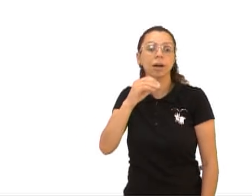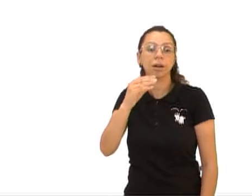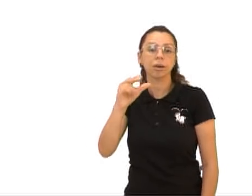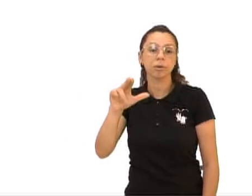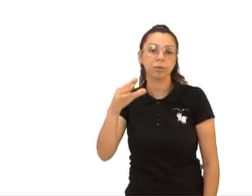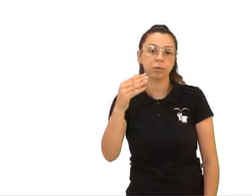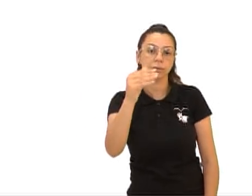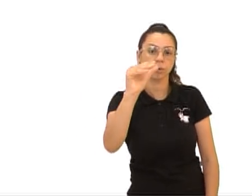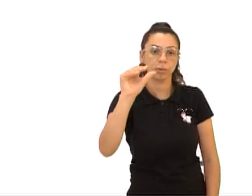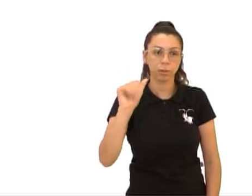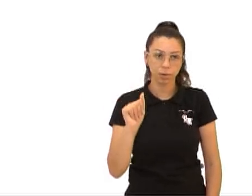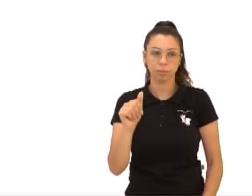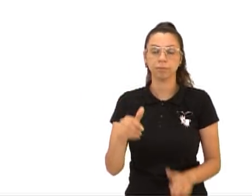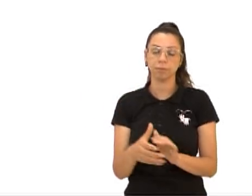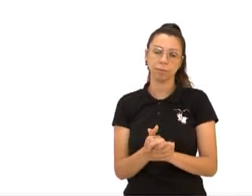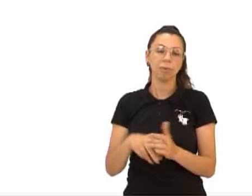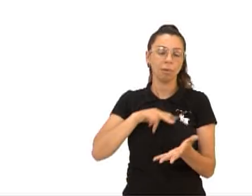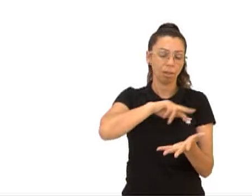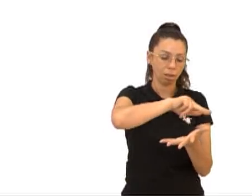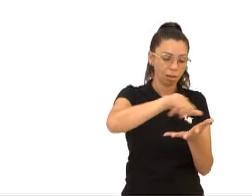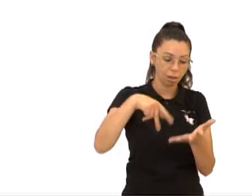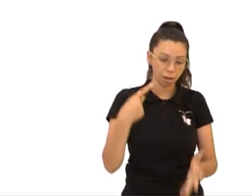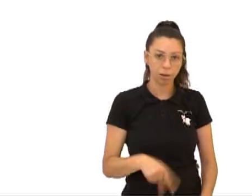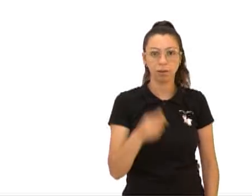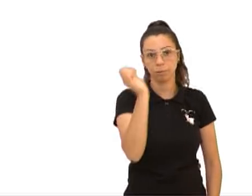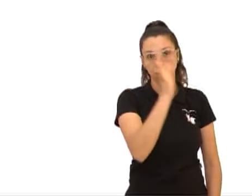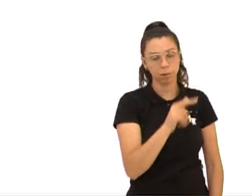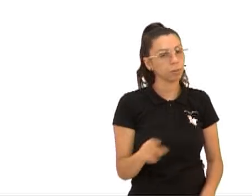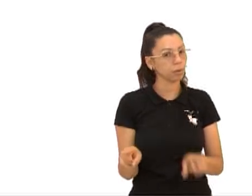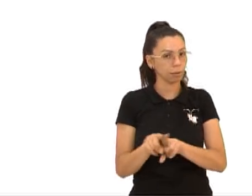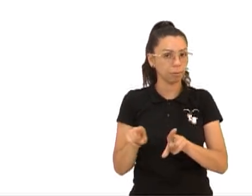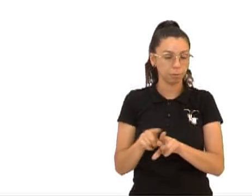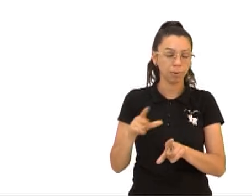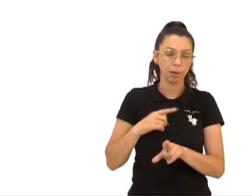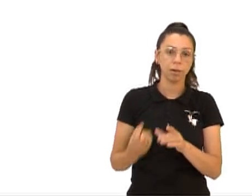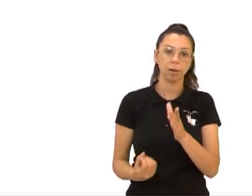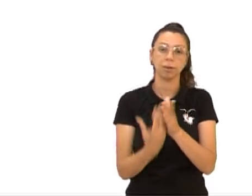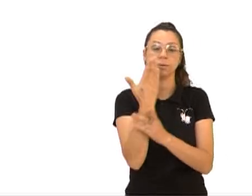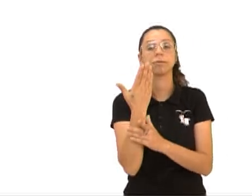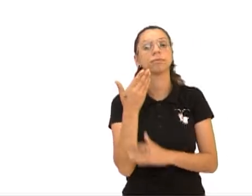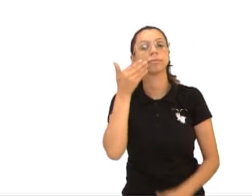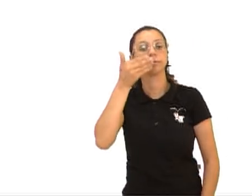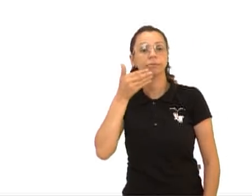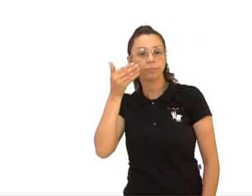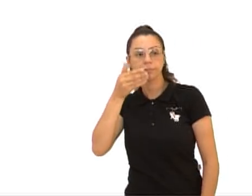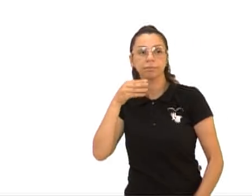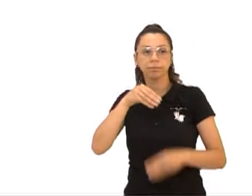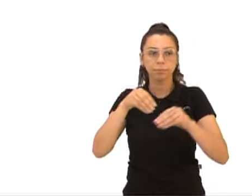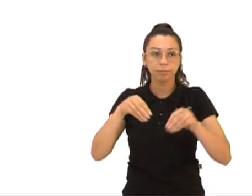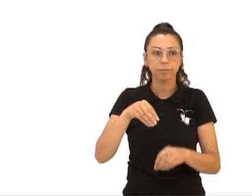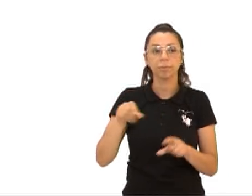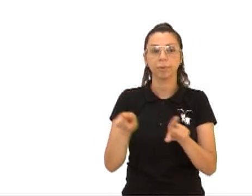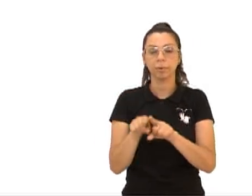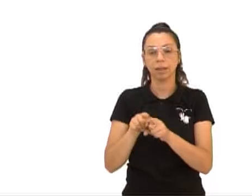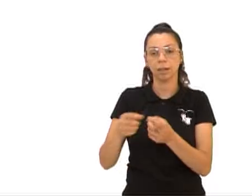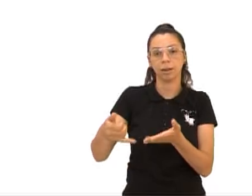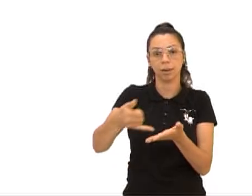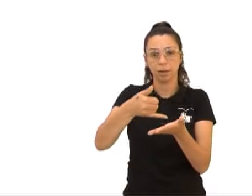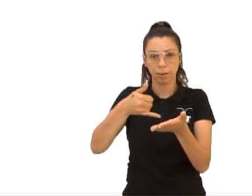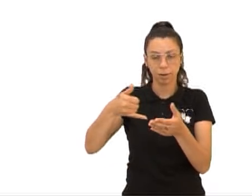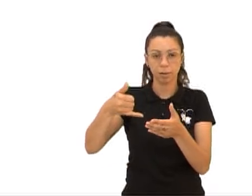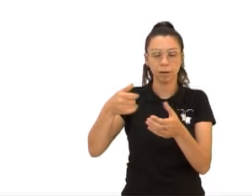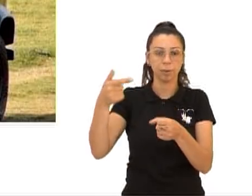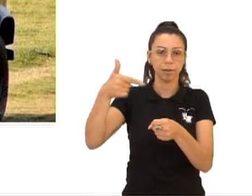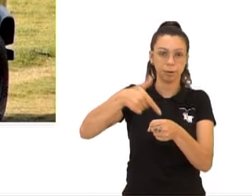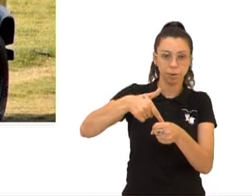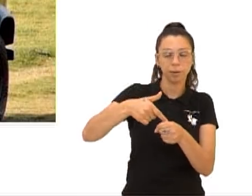temos muitas delas, o Brasil também é um grande produtor, né, de açúcar e o etanol, né, que tem como base